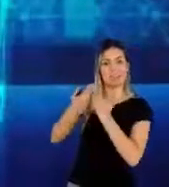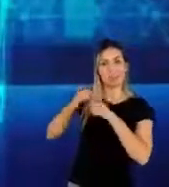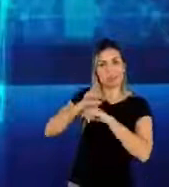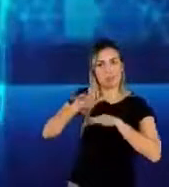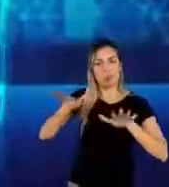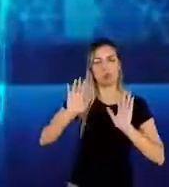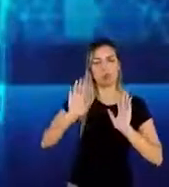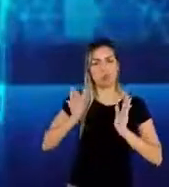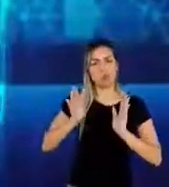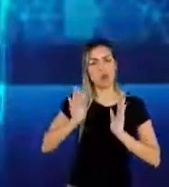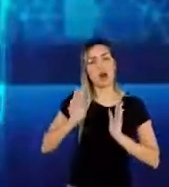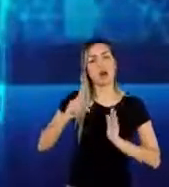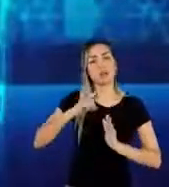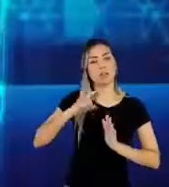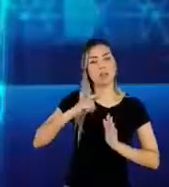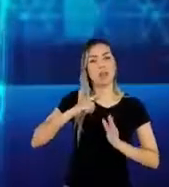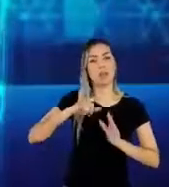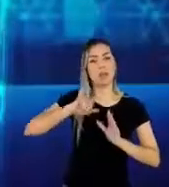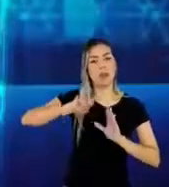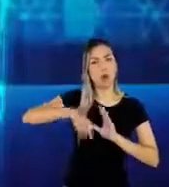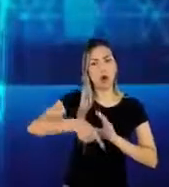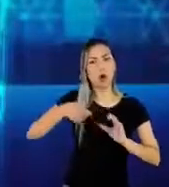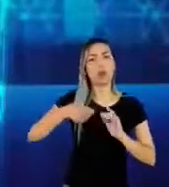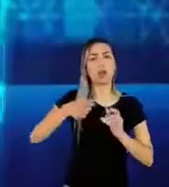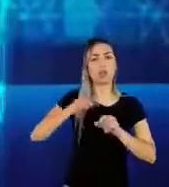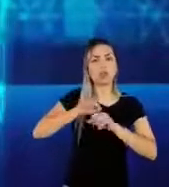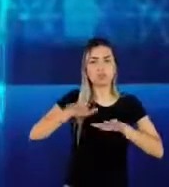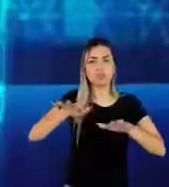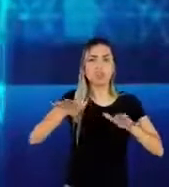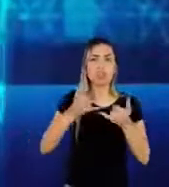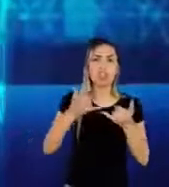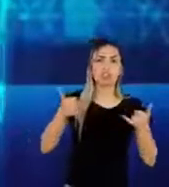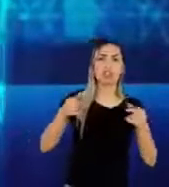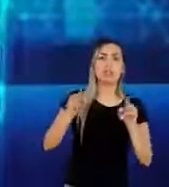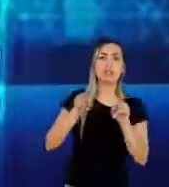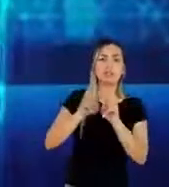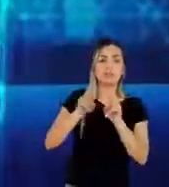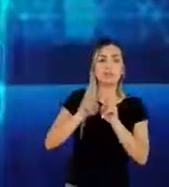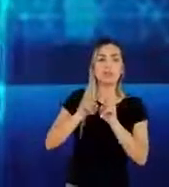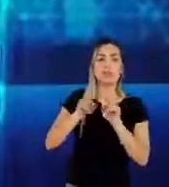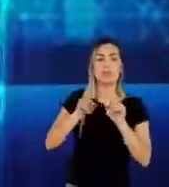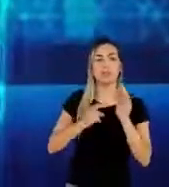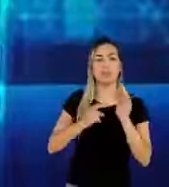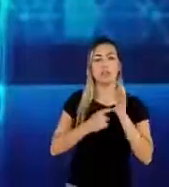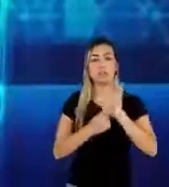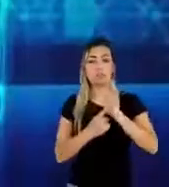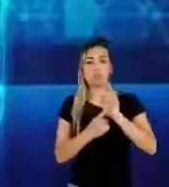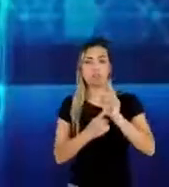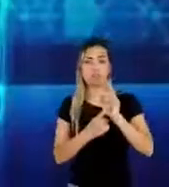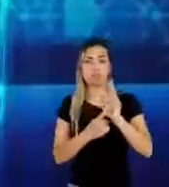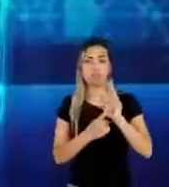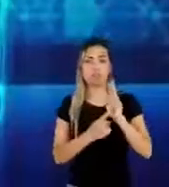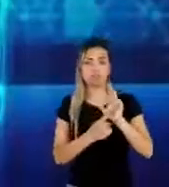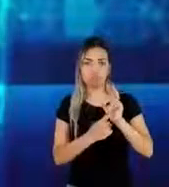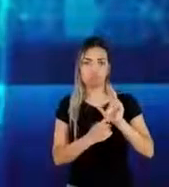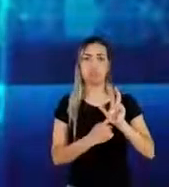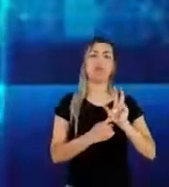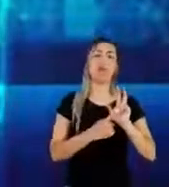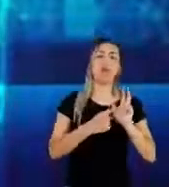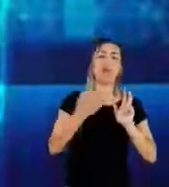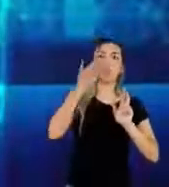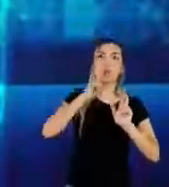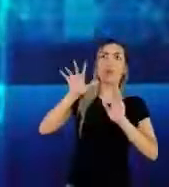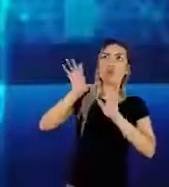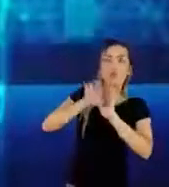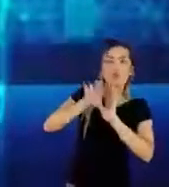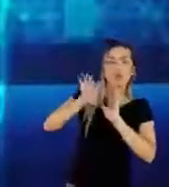energia eólica e da energia solar em todo o nosso país. Energia solar que nós já temos, sim, 4 mil megas de